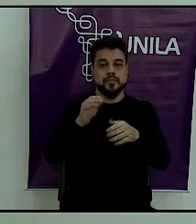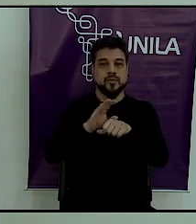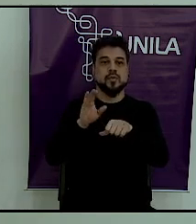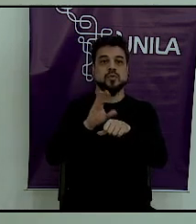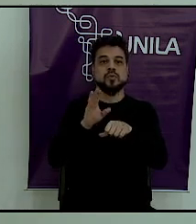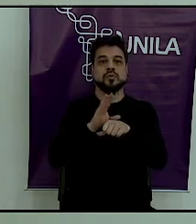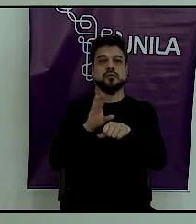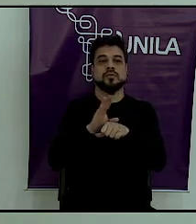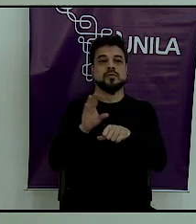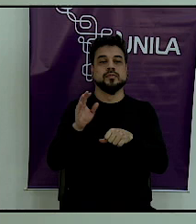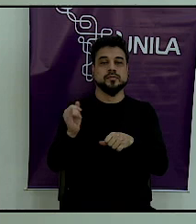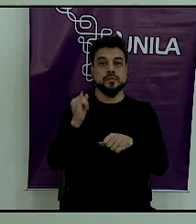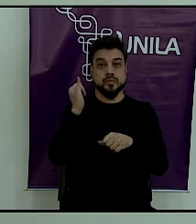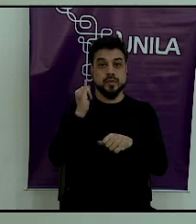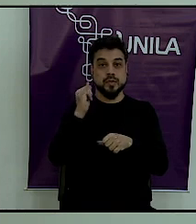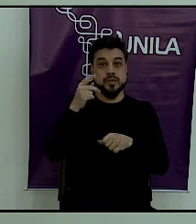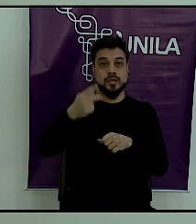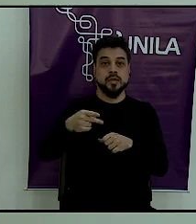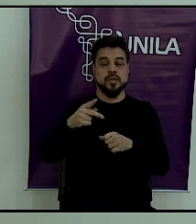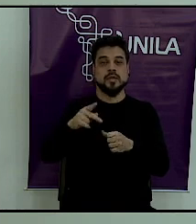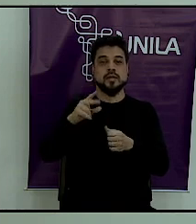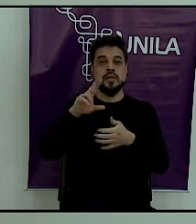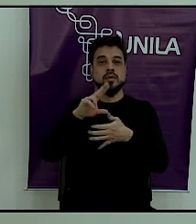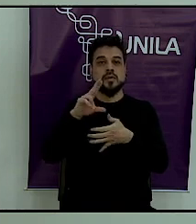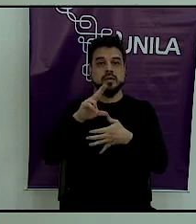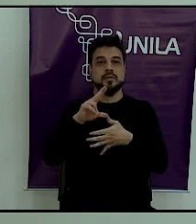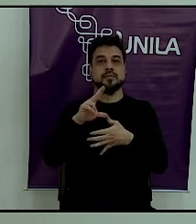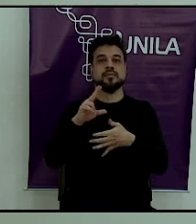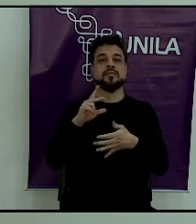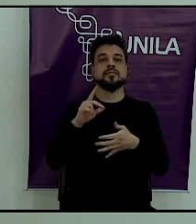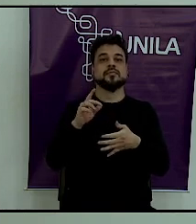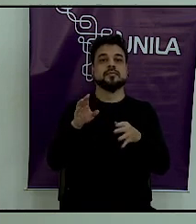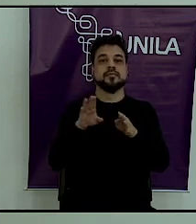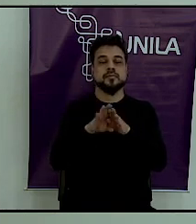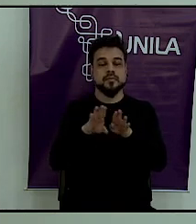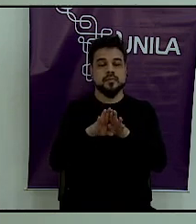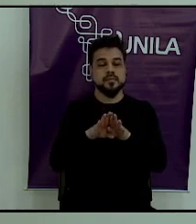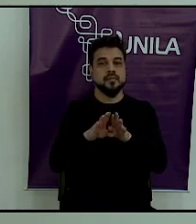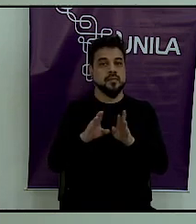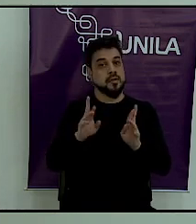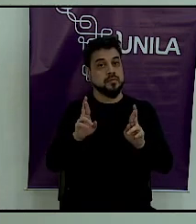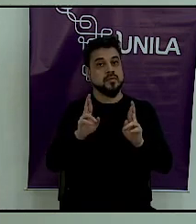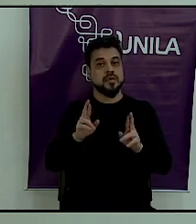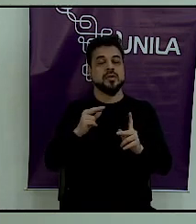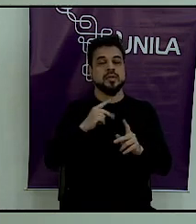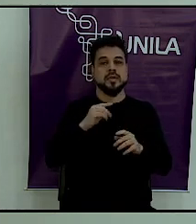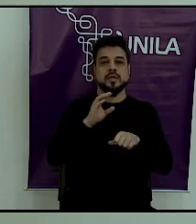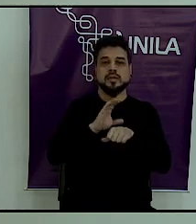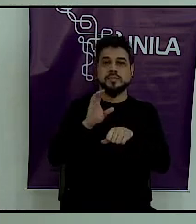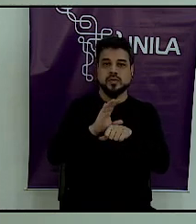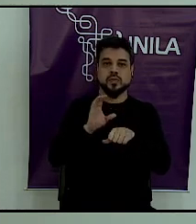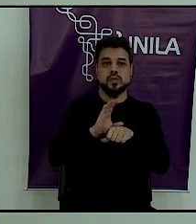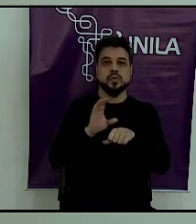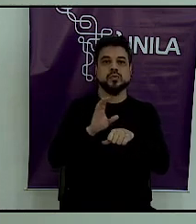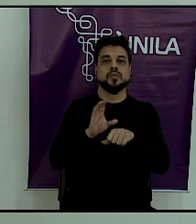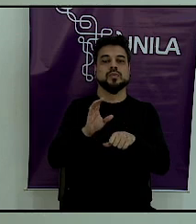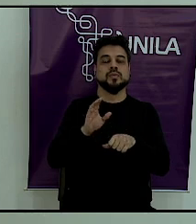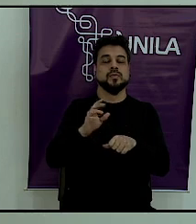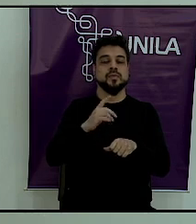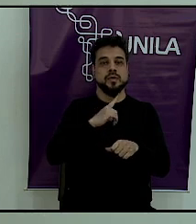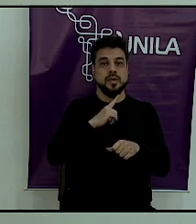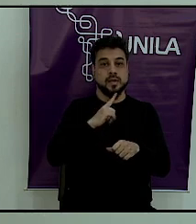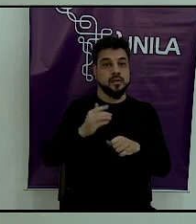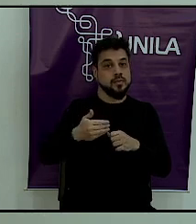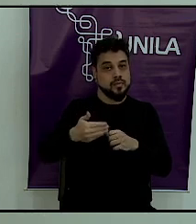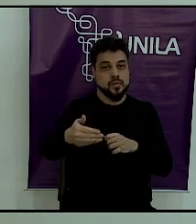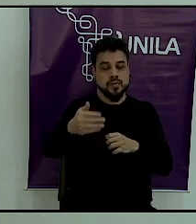ser de extrema importância para a UNILA, como já demarquei, e, quiçá, que a gente tenha esse curso, né, no nosso quadro